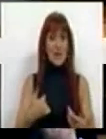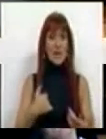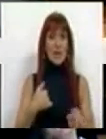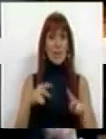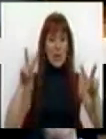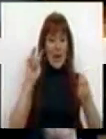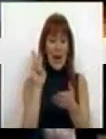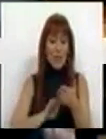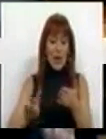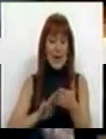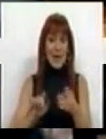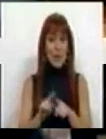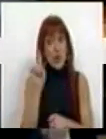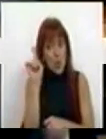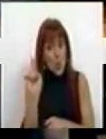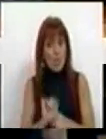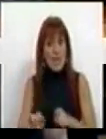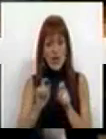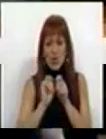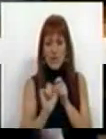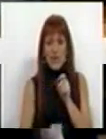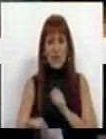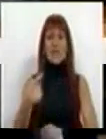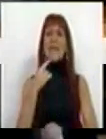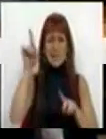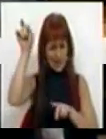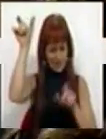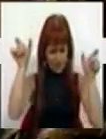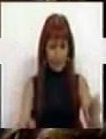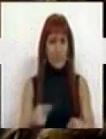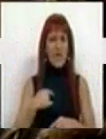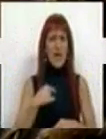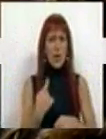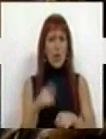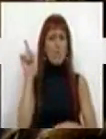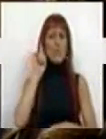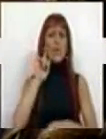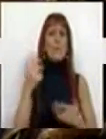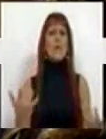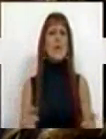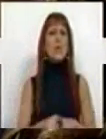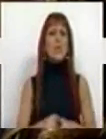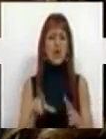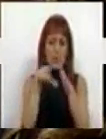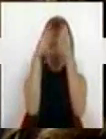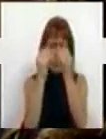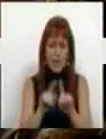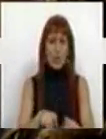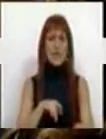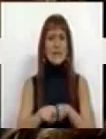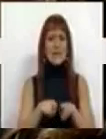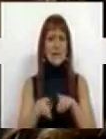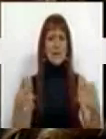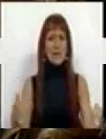ler uma das suas definições dizia eu fui fundamentalmente um legislador como